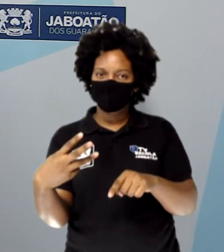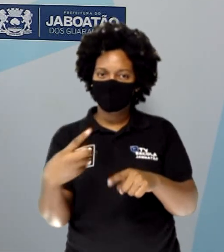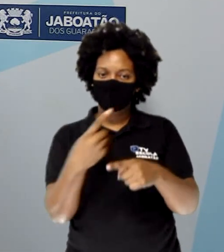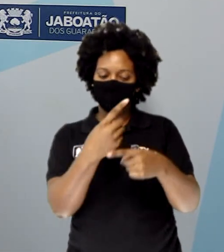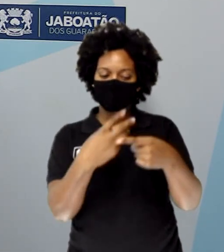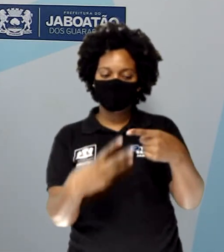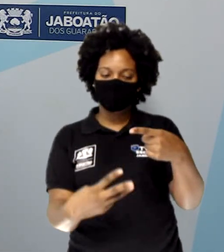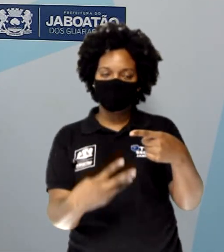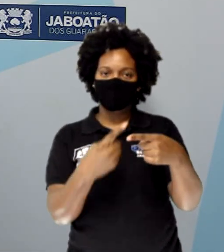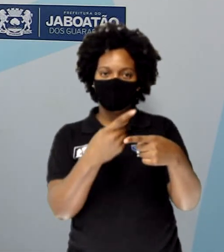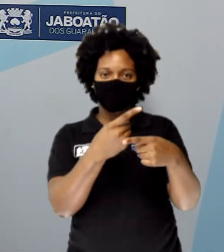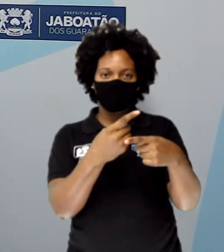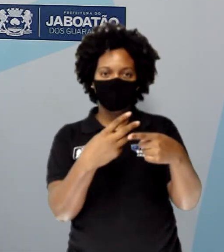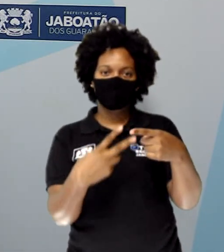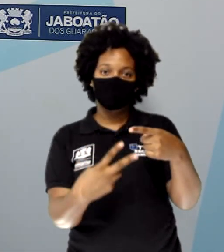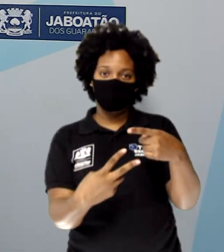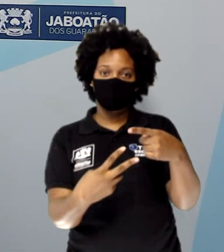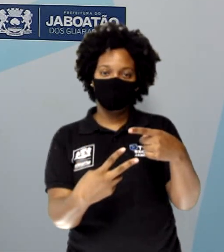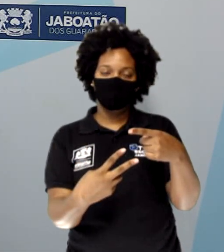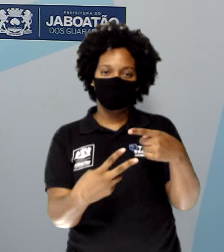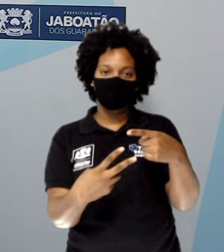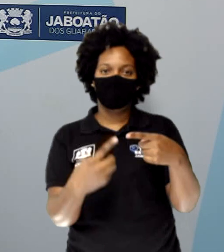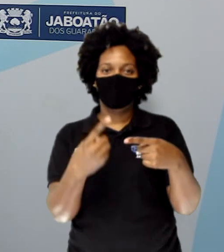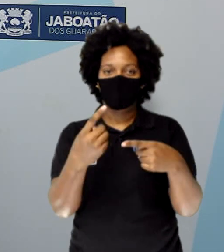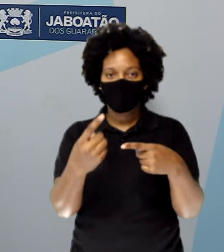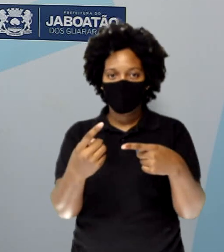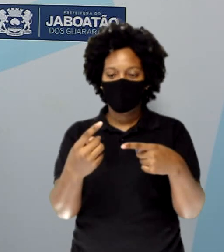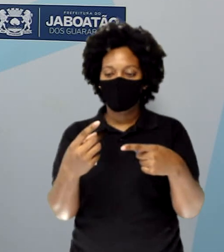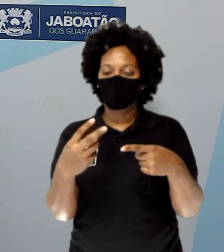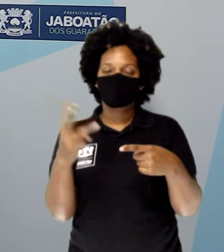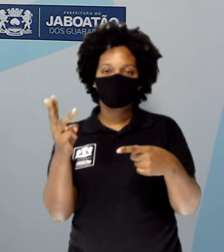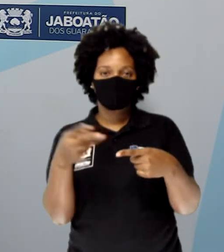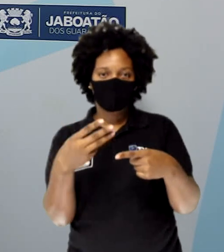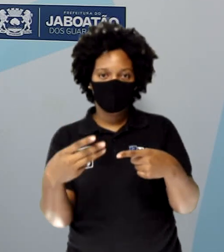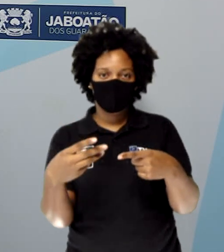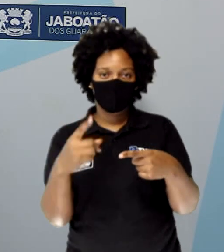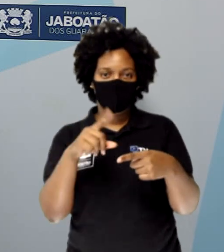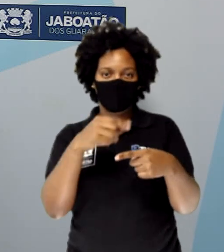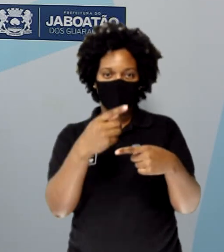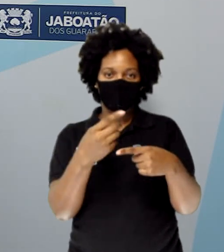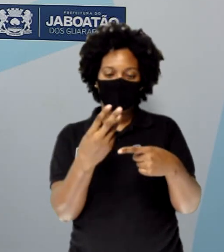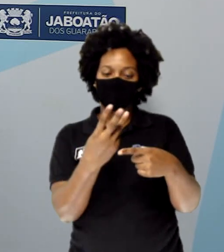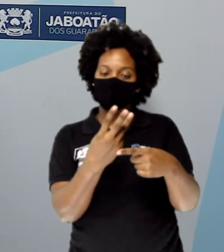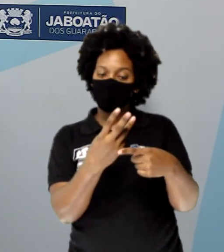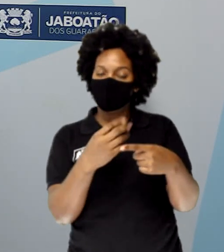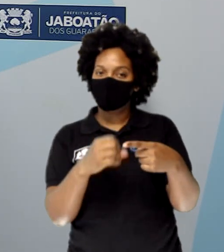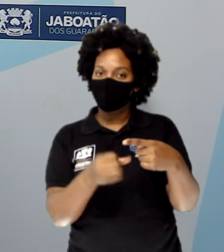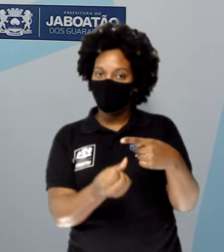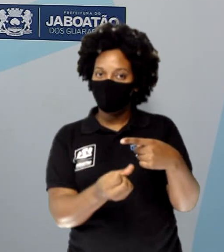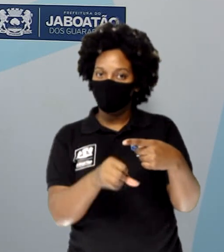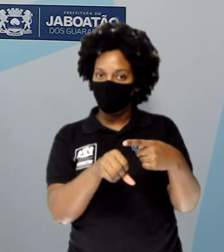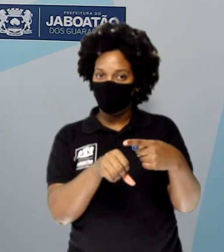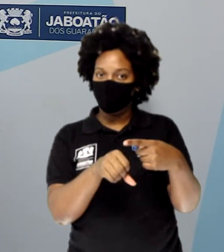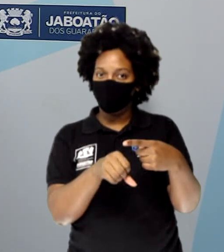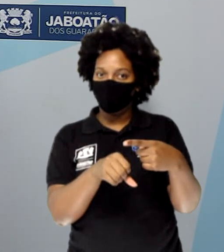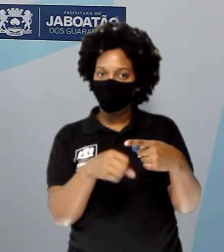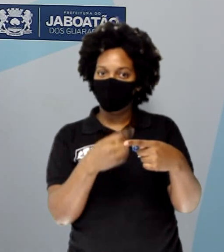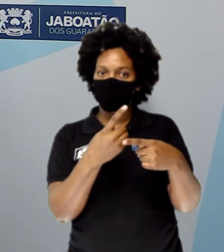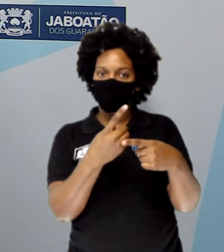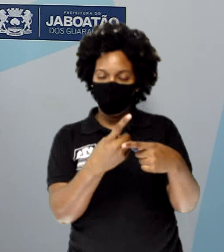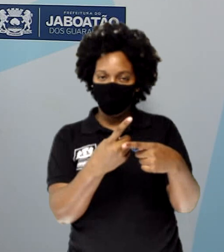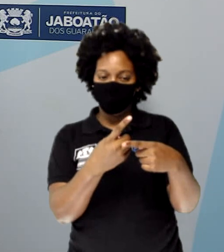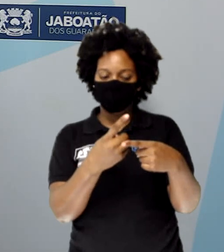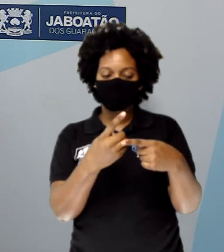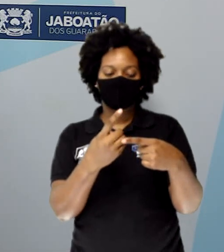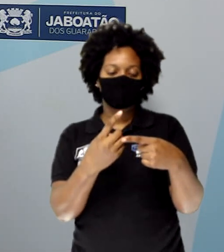e 1/2. Então, 1/3 vezes 3 vai dar 3/9, né? E 1/2 vezes 3, tanto